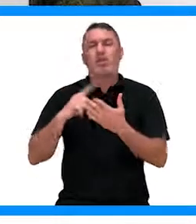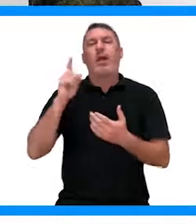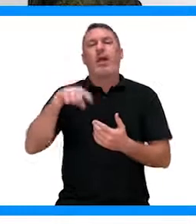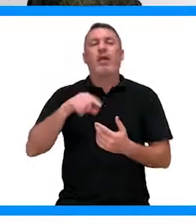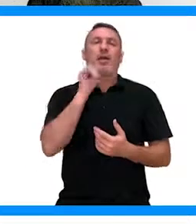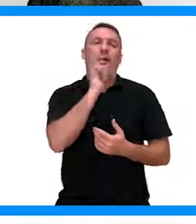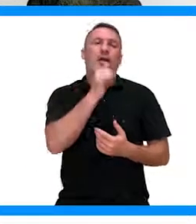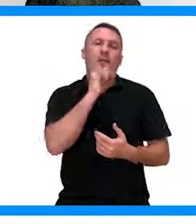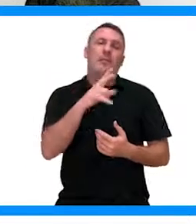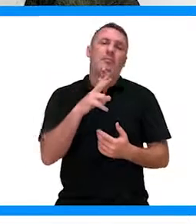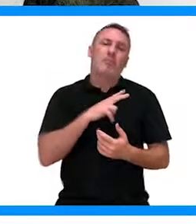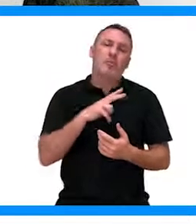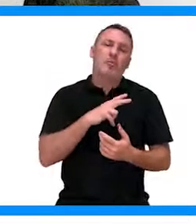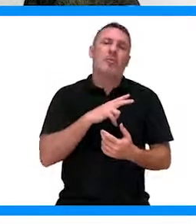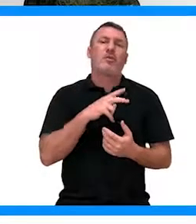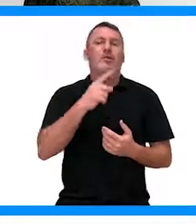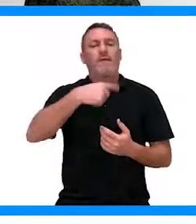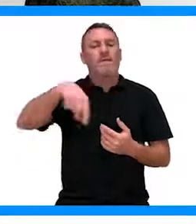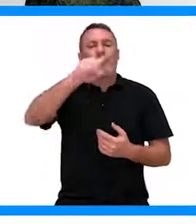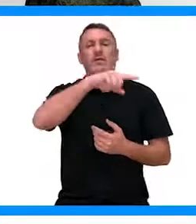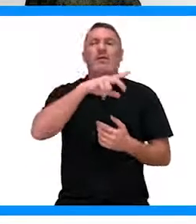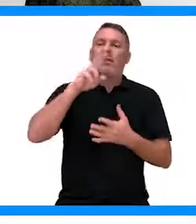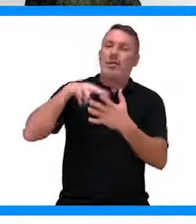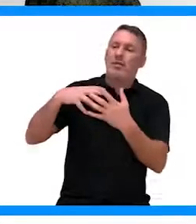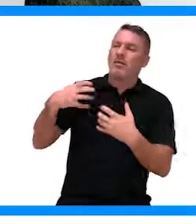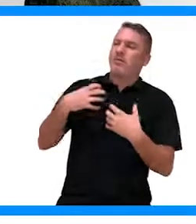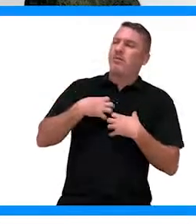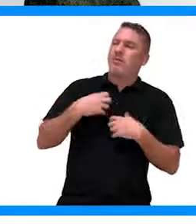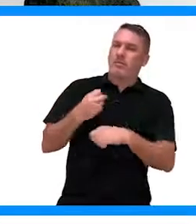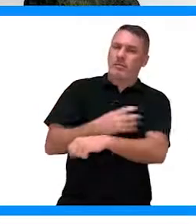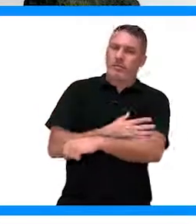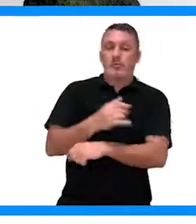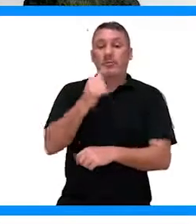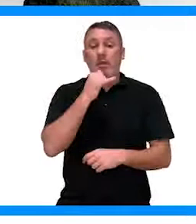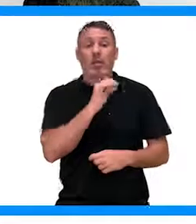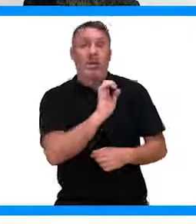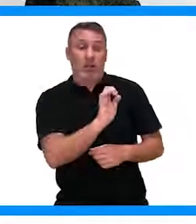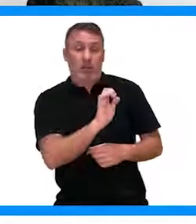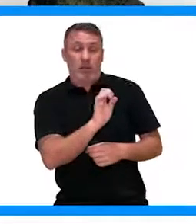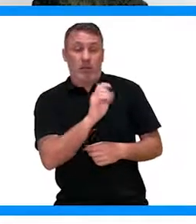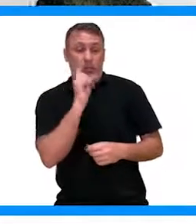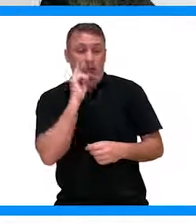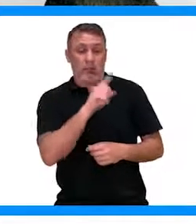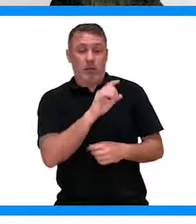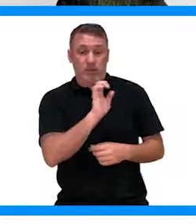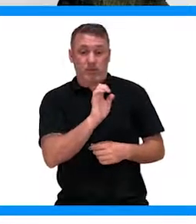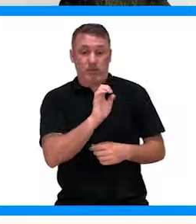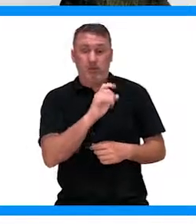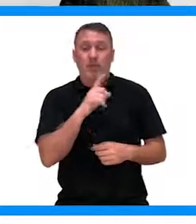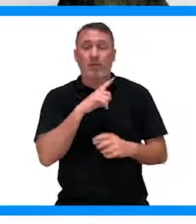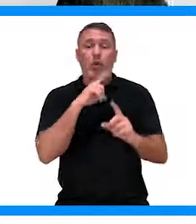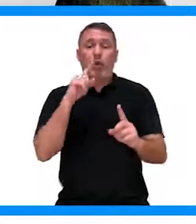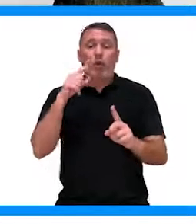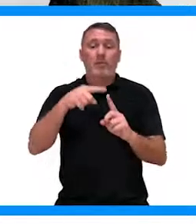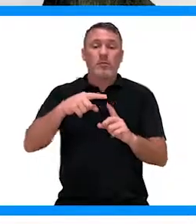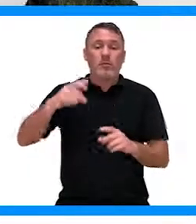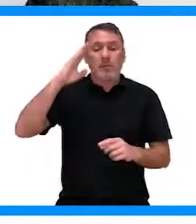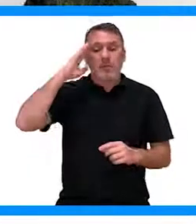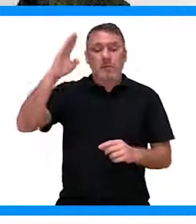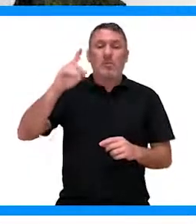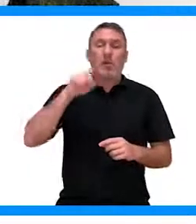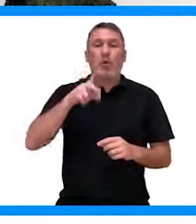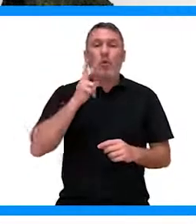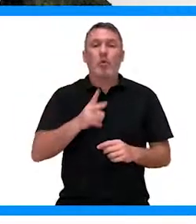texto é um relato pessoal que tem a função de emocionar. Se você pegar a E, por exemplo, olha só, o enunciador tem